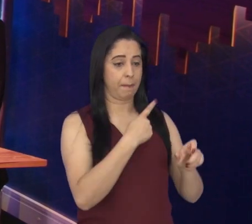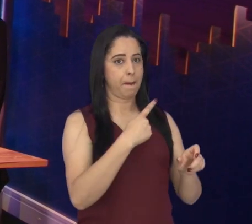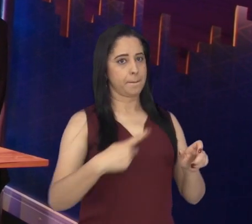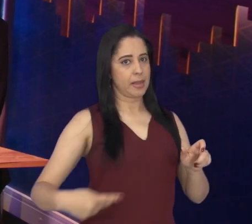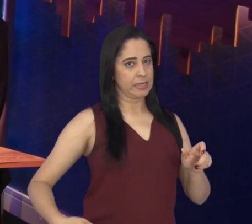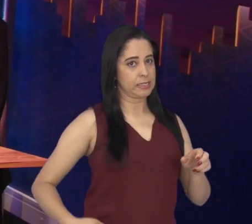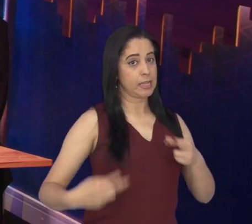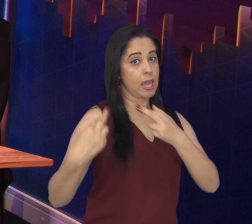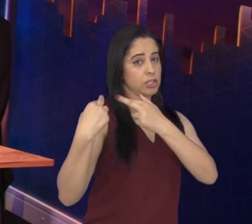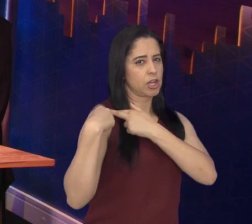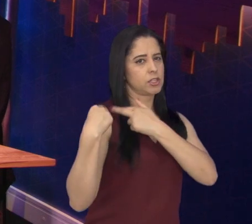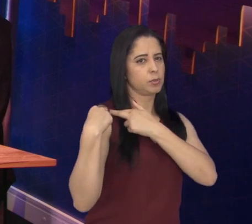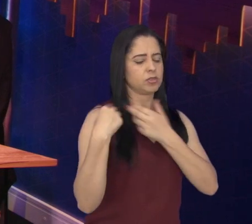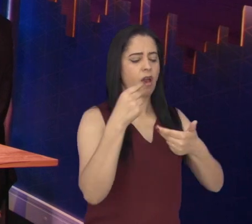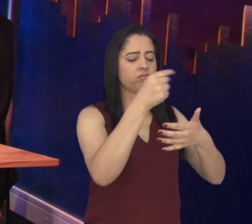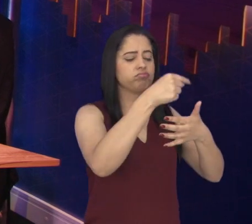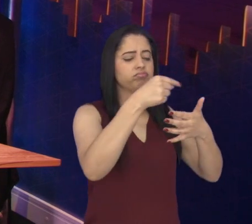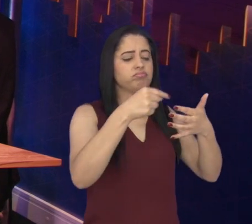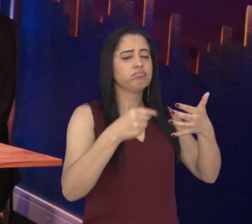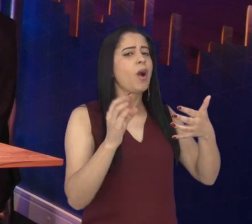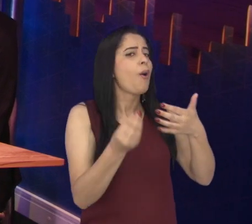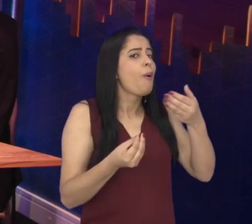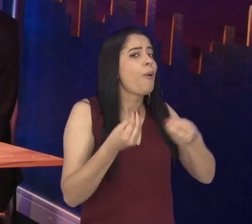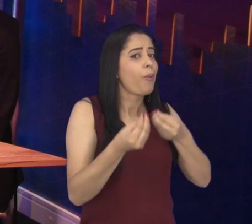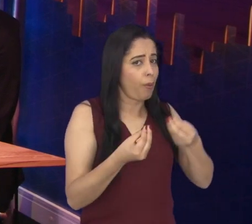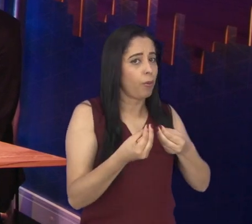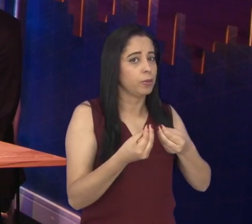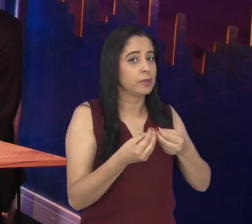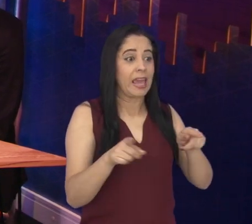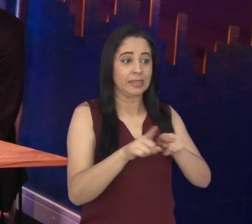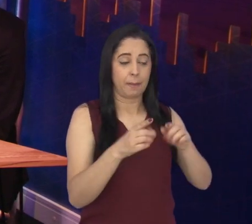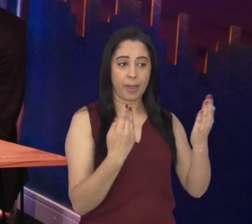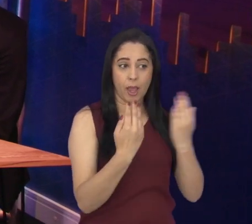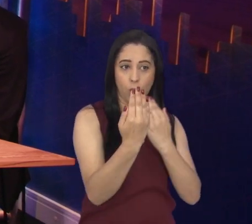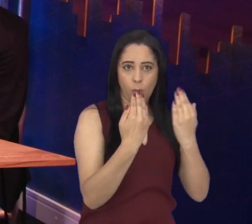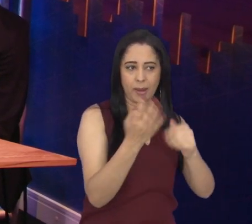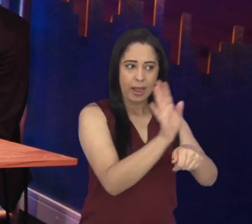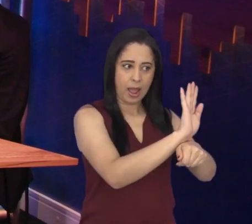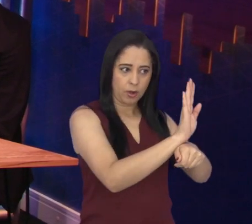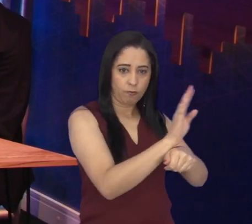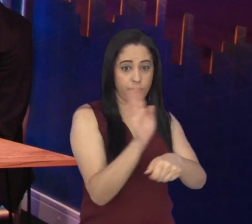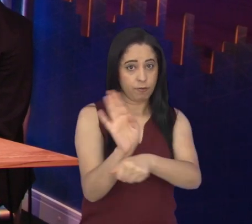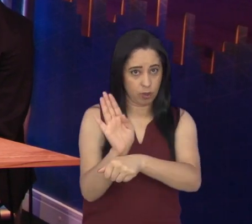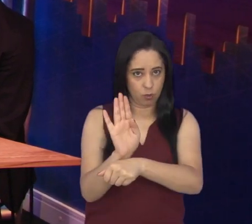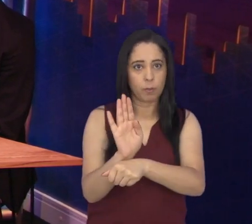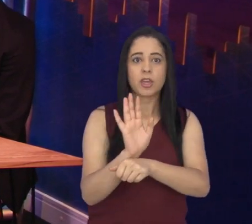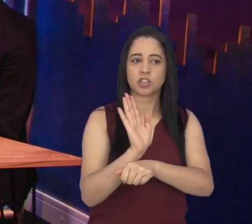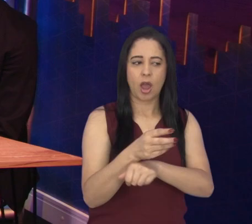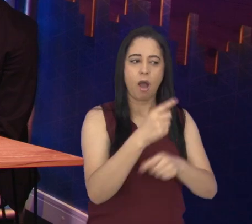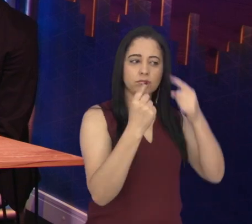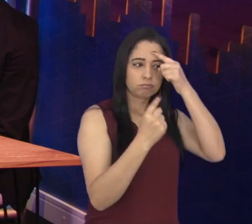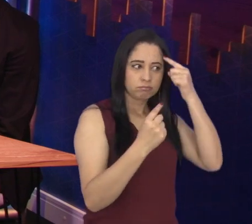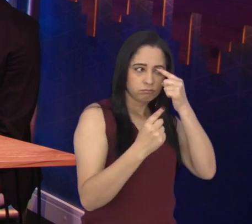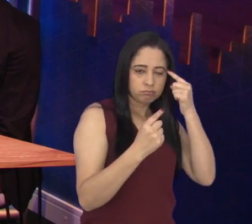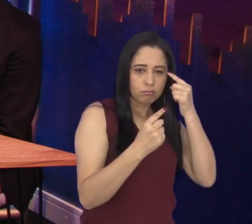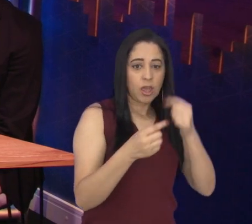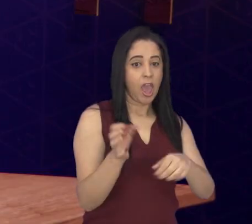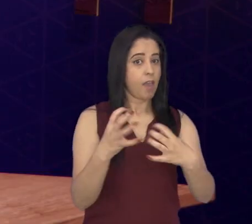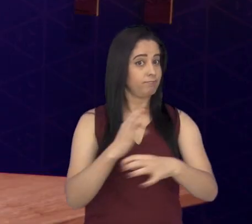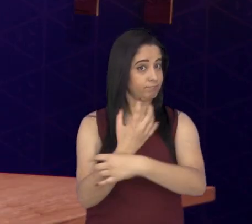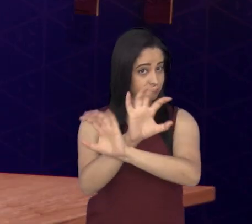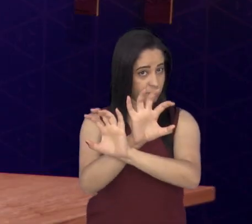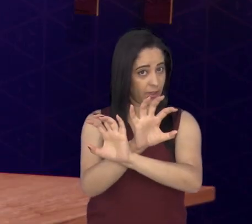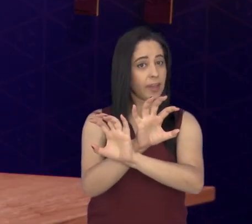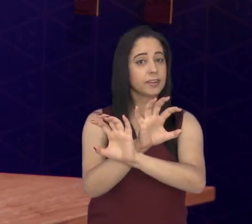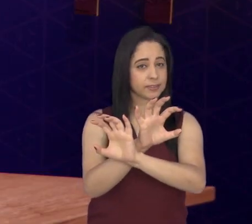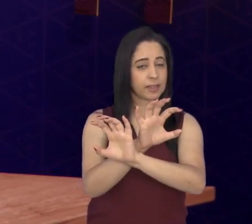falou um pouquinho das responsabilidades dele e daí a gente também comparou com outros líderes da ficção. Você falou do Pantera Negra, eu falei da Mione de